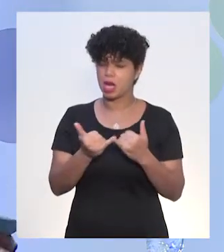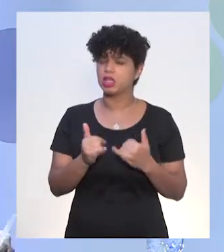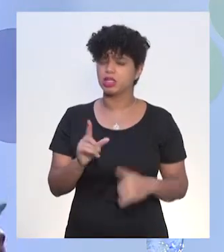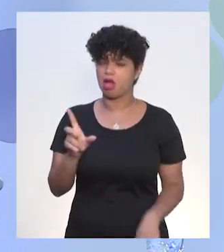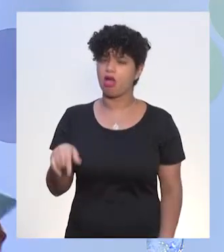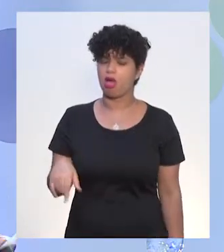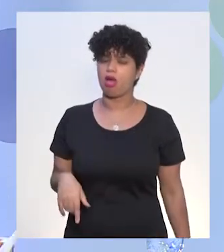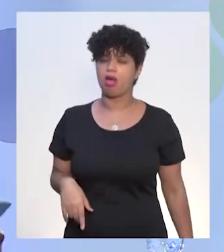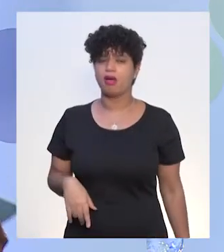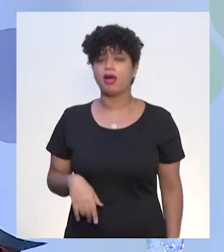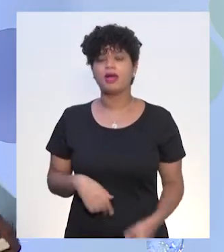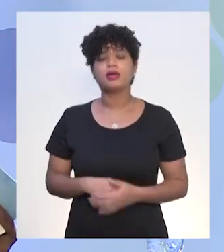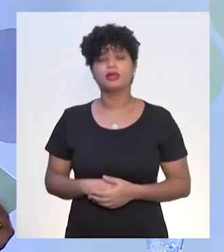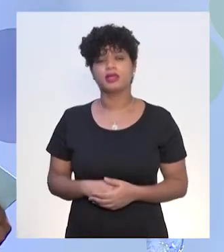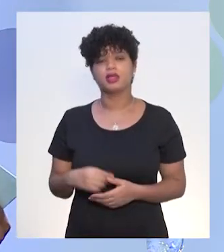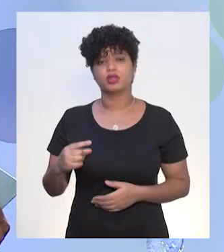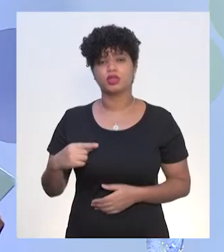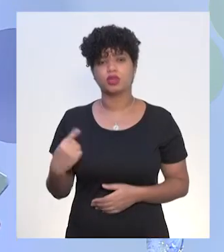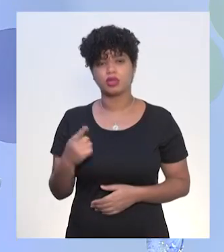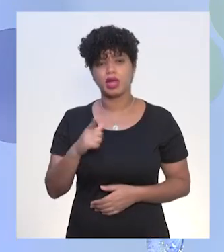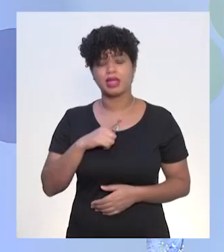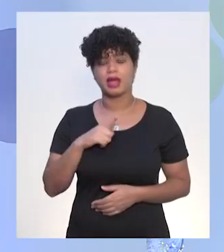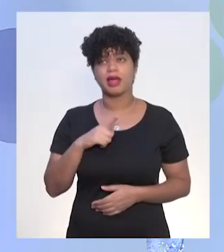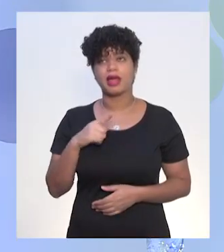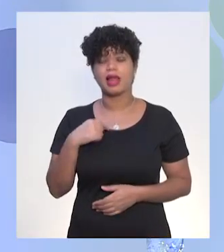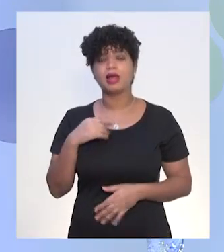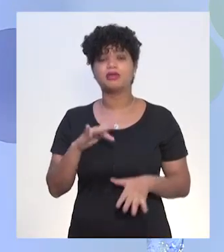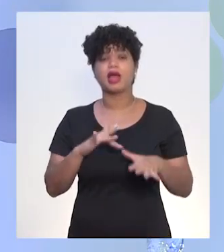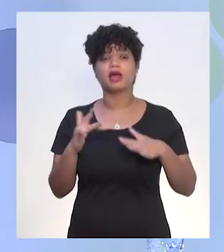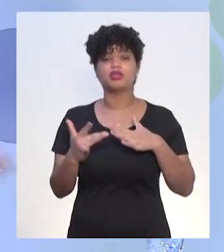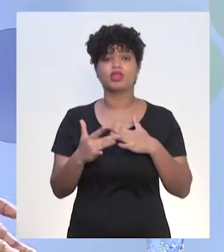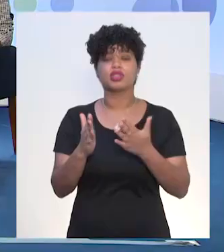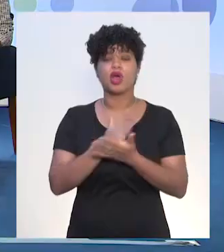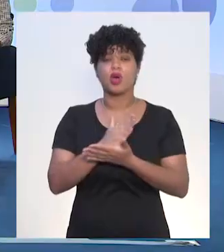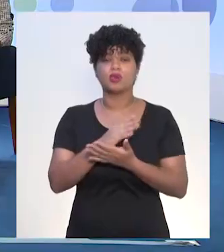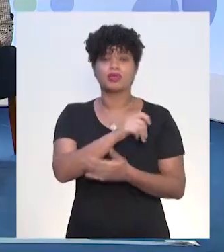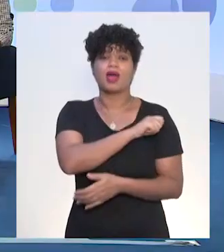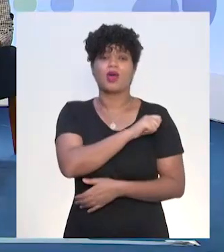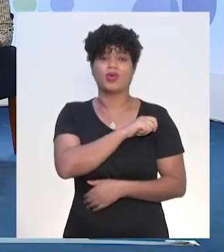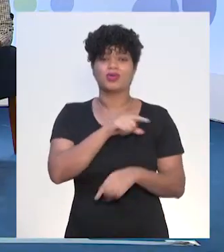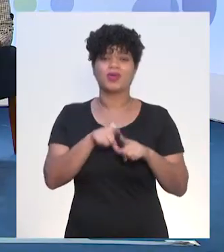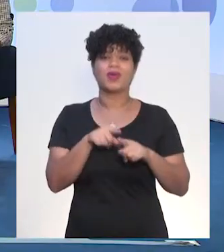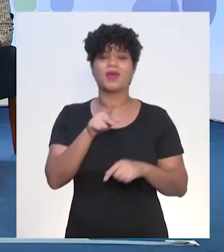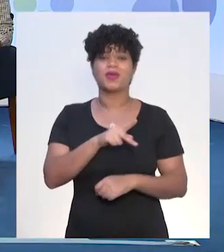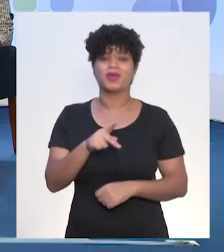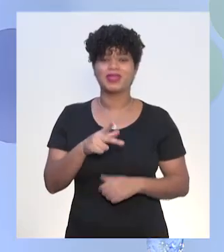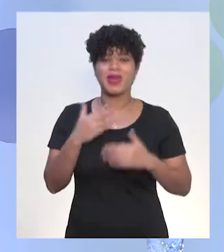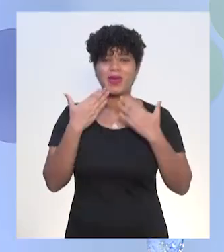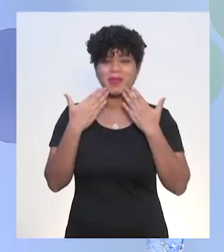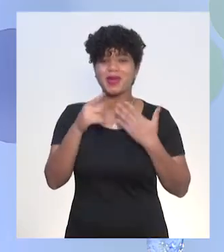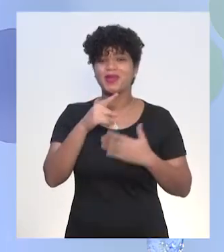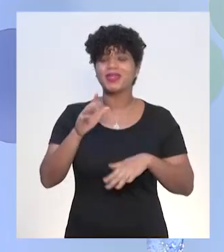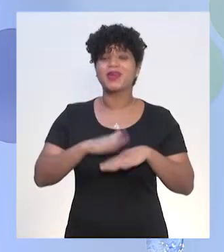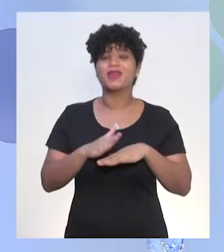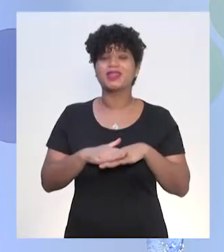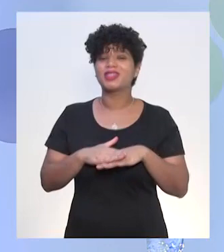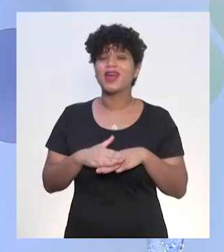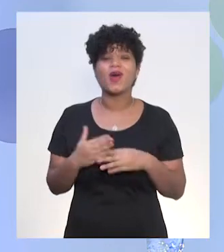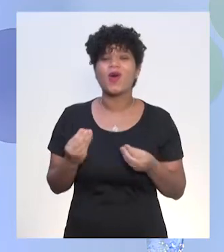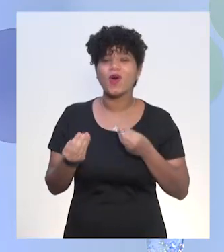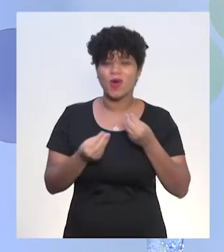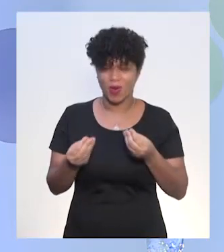e a gente teve principalmente nas redes sociais os alunos e professores mostrando como eles fizeram